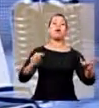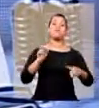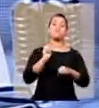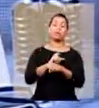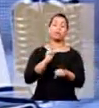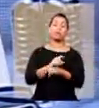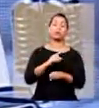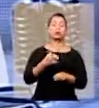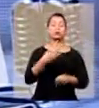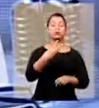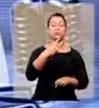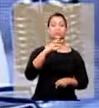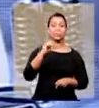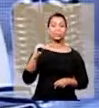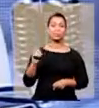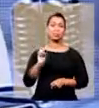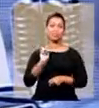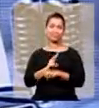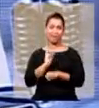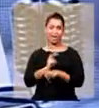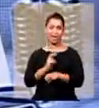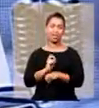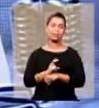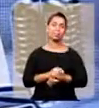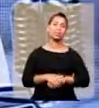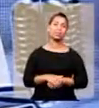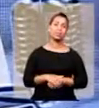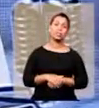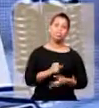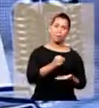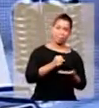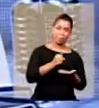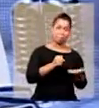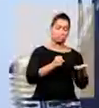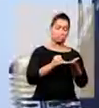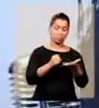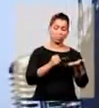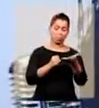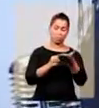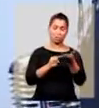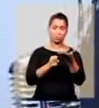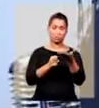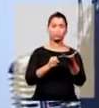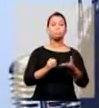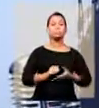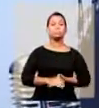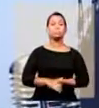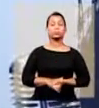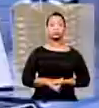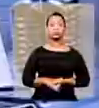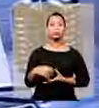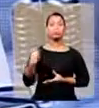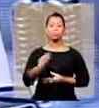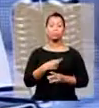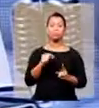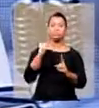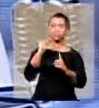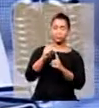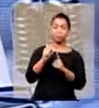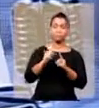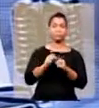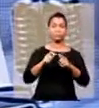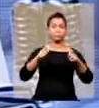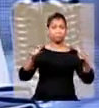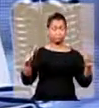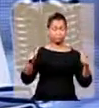básico, intermediário 2, e o nosso objetivo é ampliar. Todo mundo consegue aprender ou é muito difícil? Eu acredito